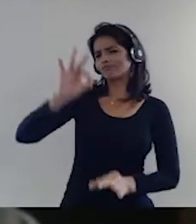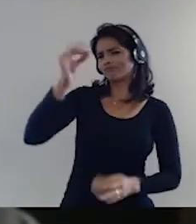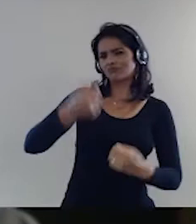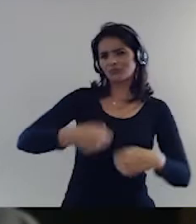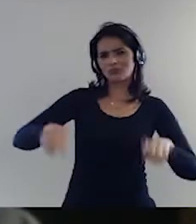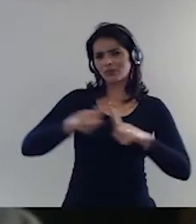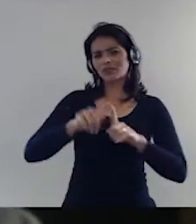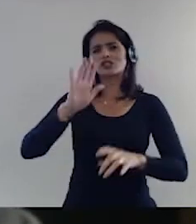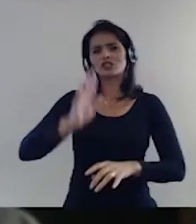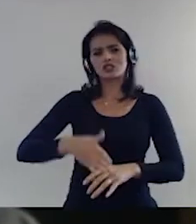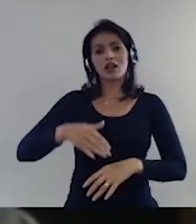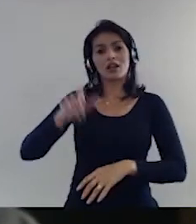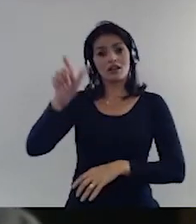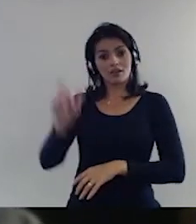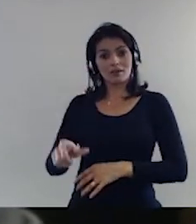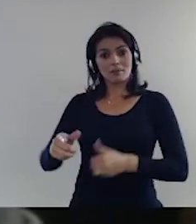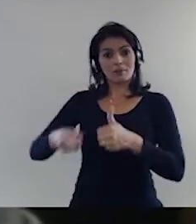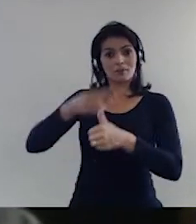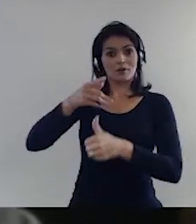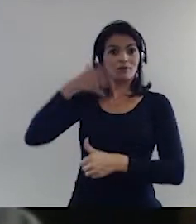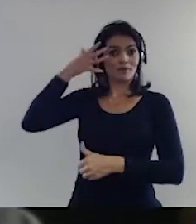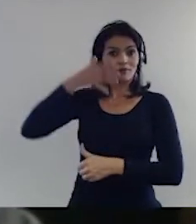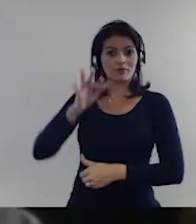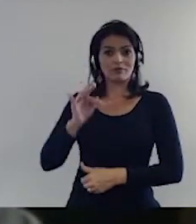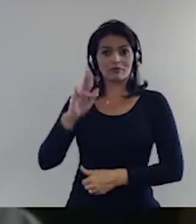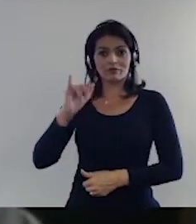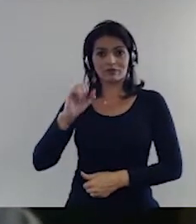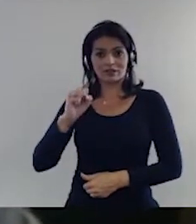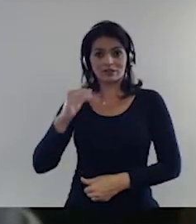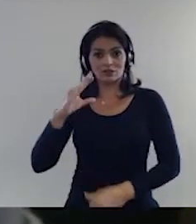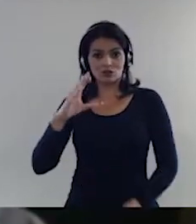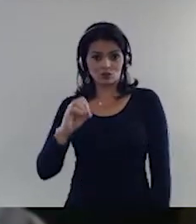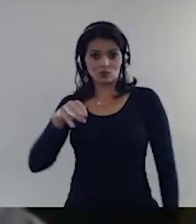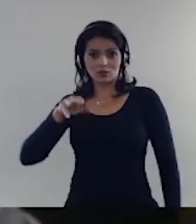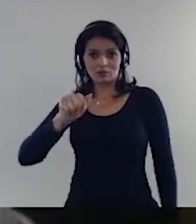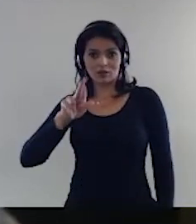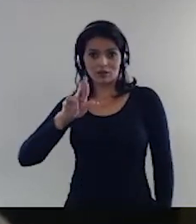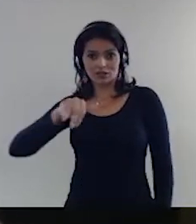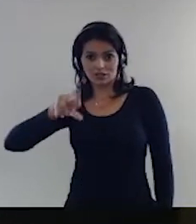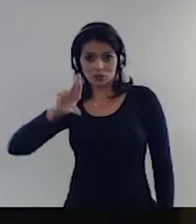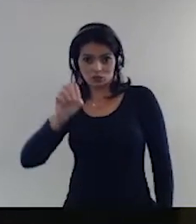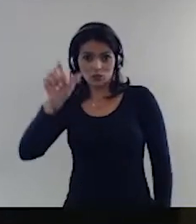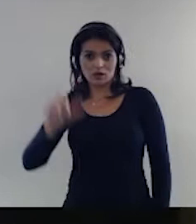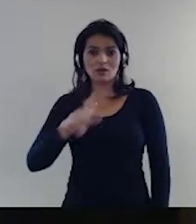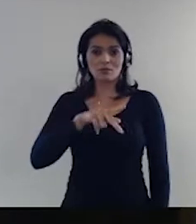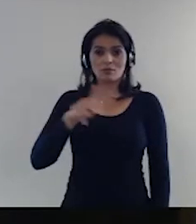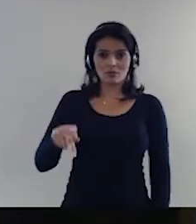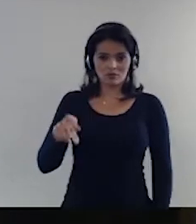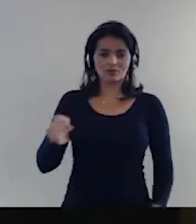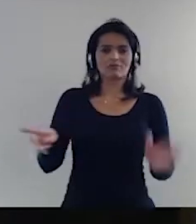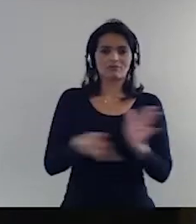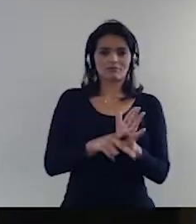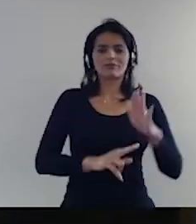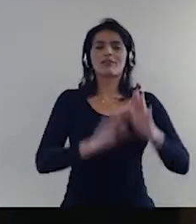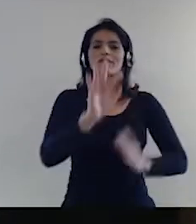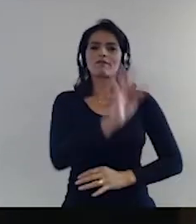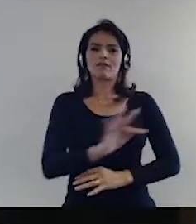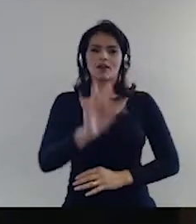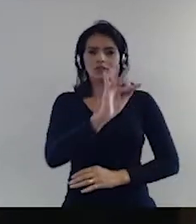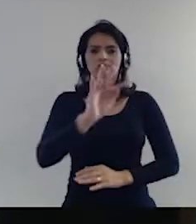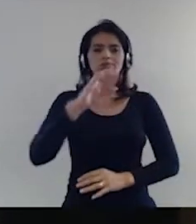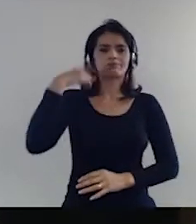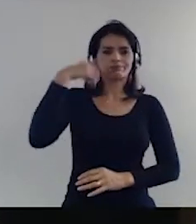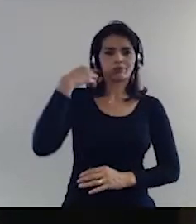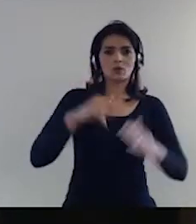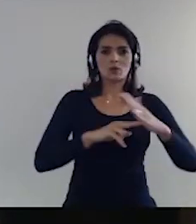passar a palavra para o nosso primeiro palestrante, professor Francisco Marino. O professor Francisco Marino, ele é professor associado na Faculdade de Direito da